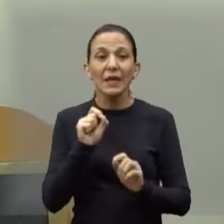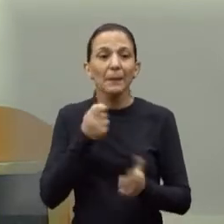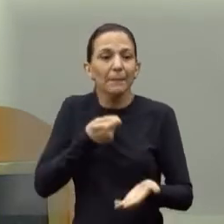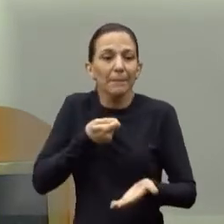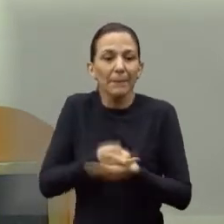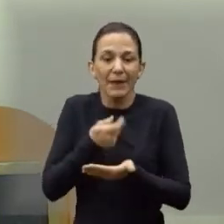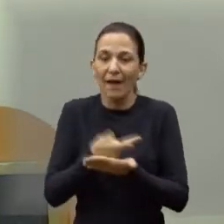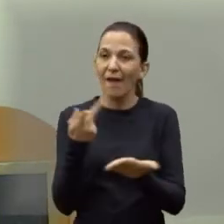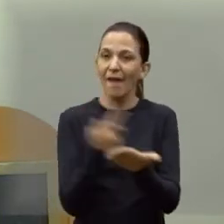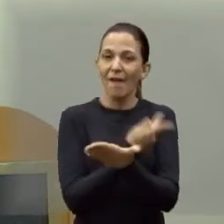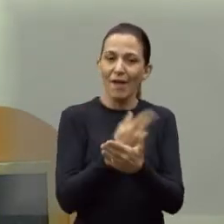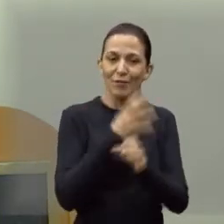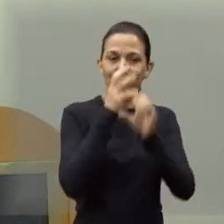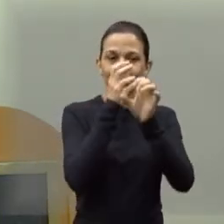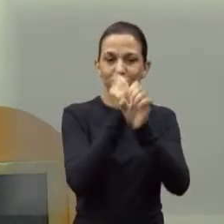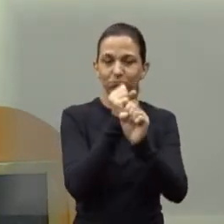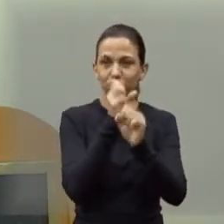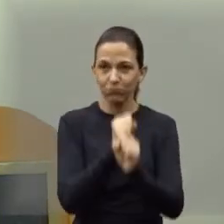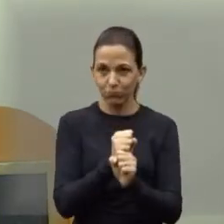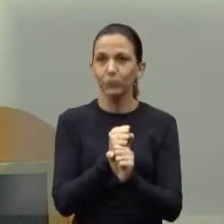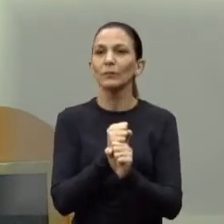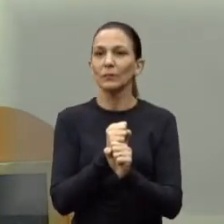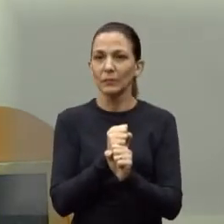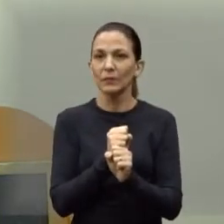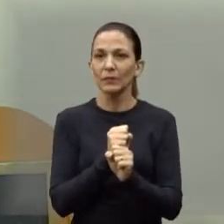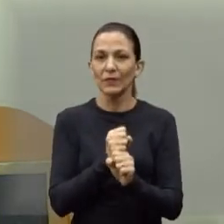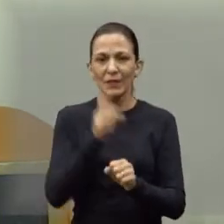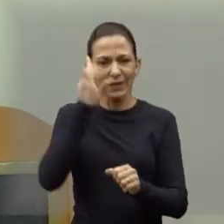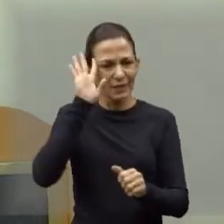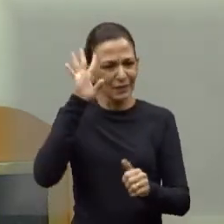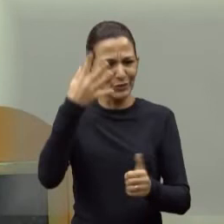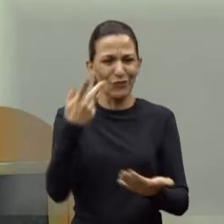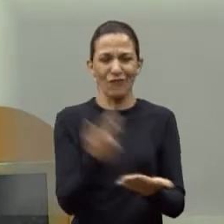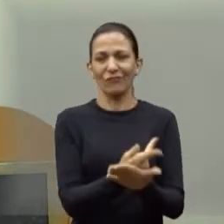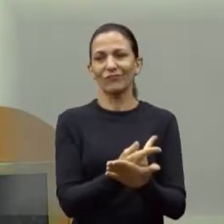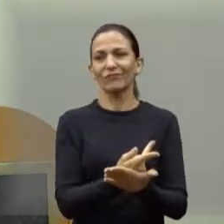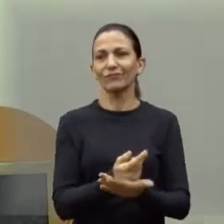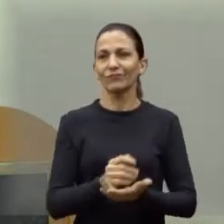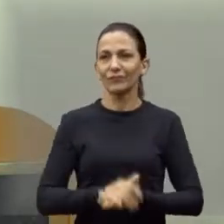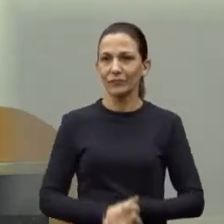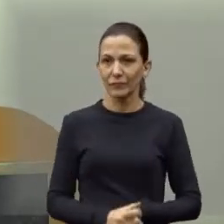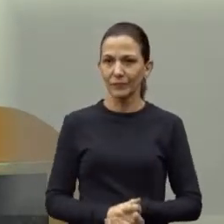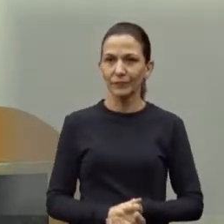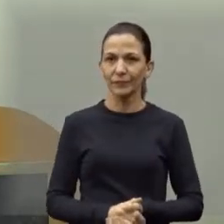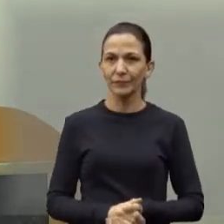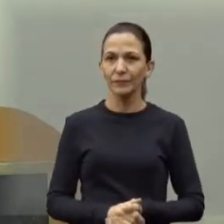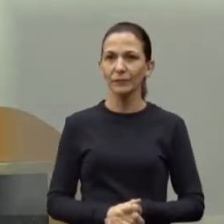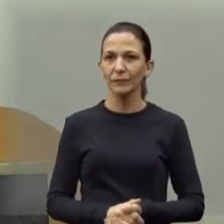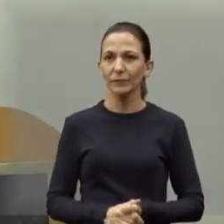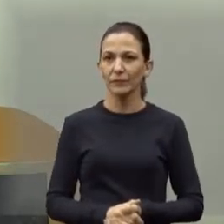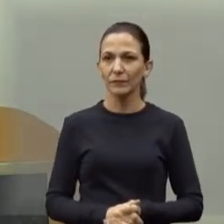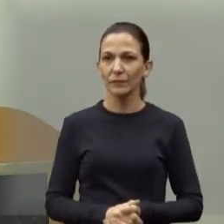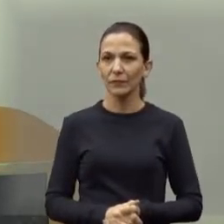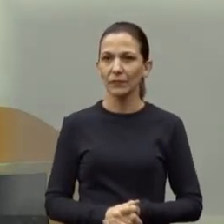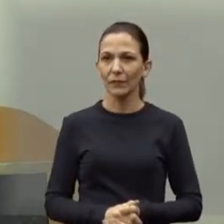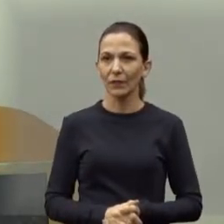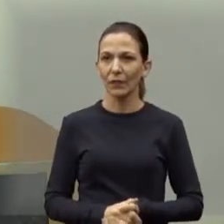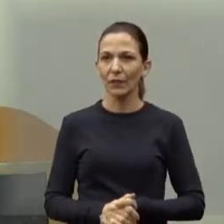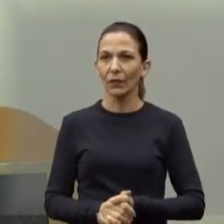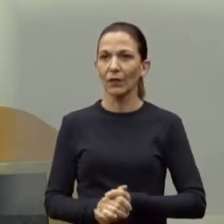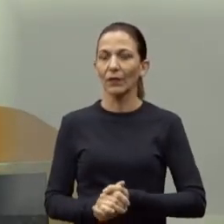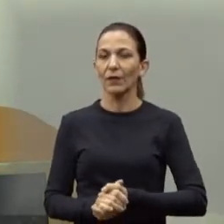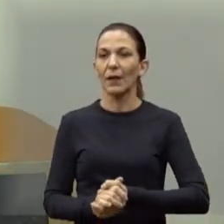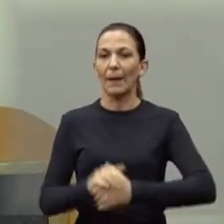por esses erros e cálculos e más decisões? Nós vamos falar agora da passarela